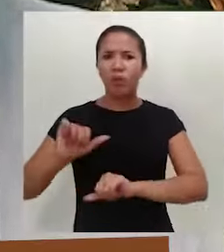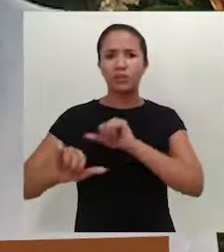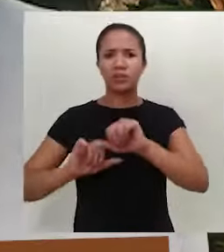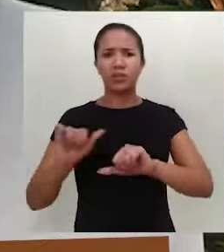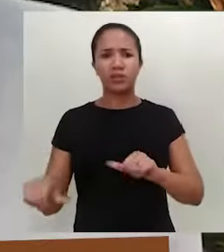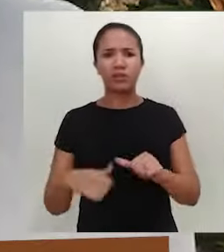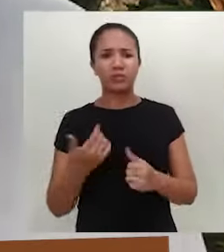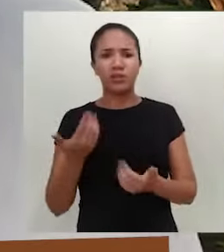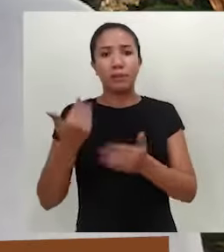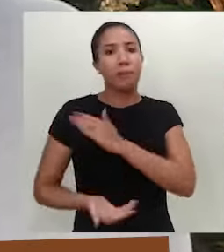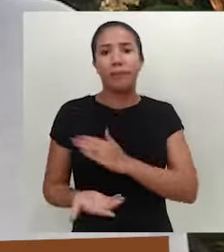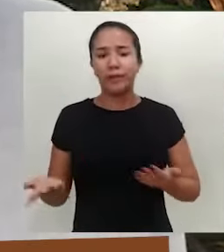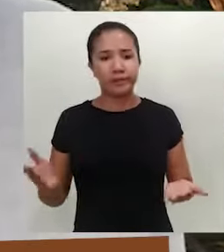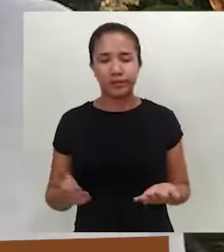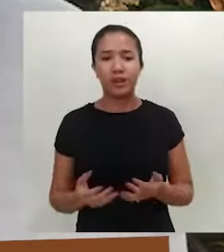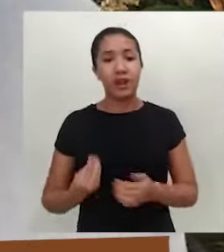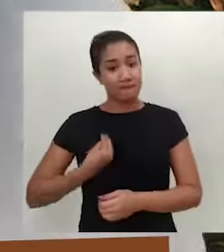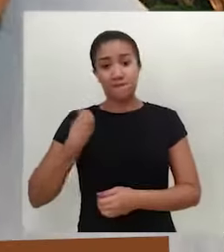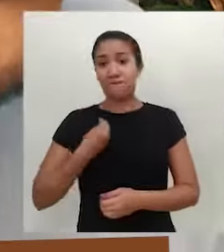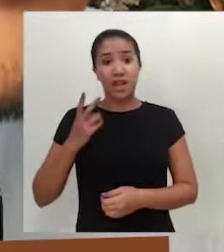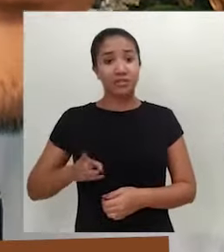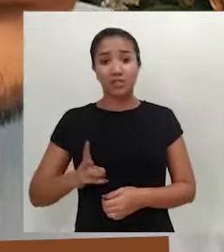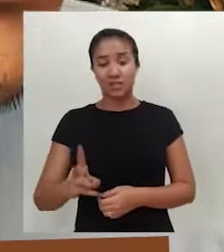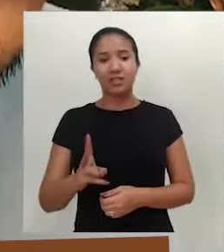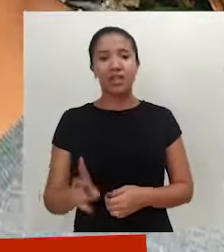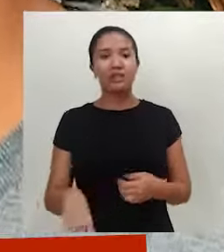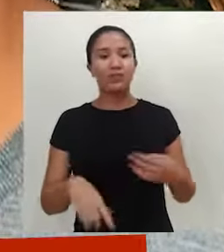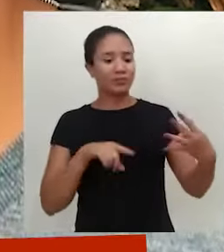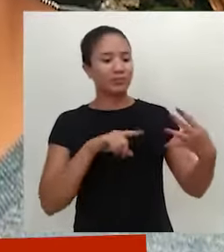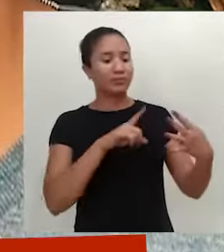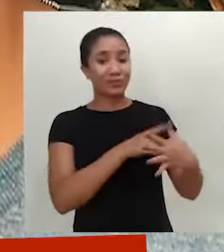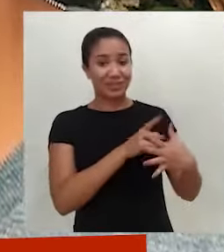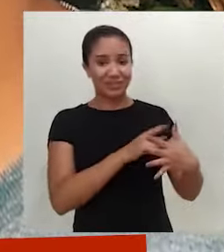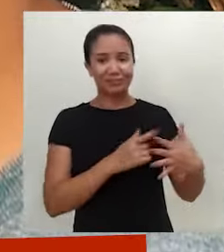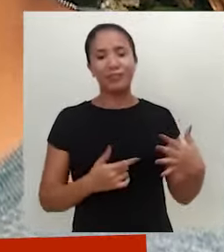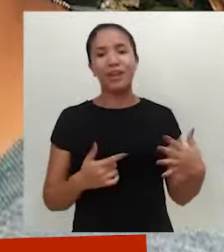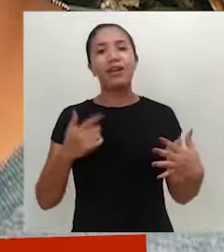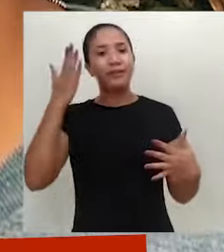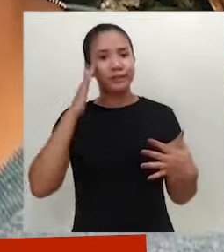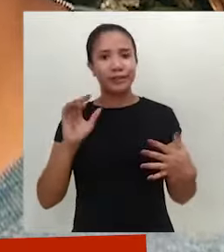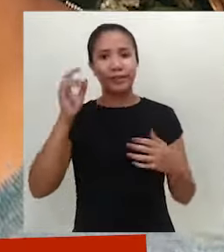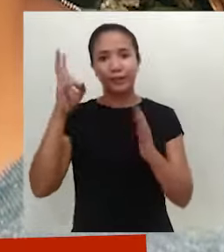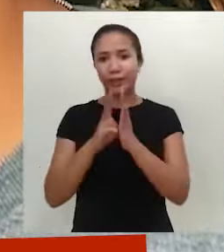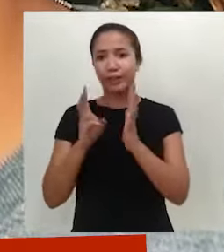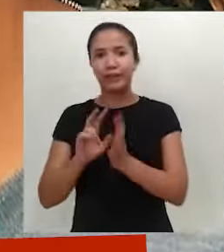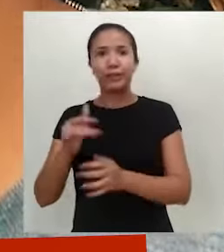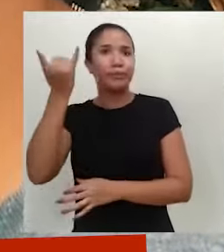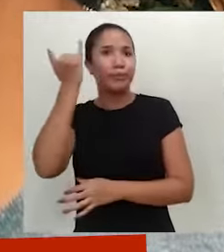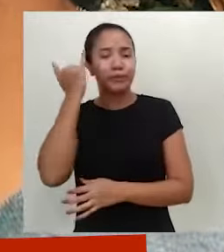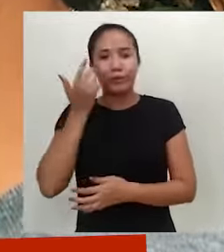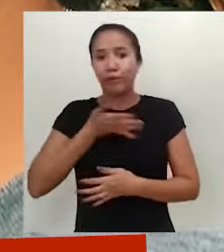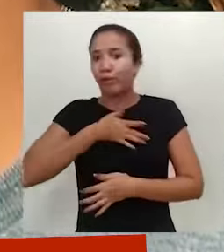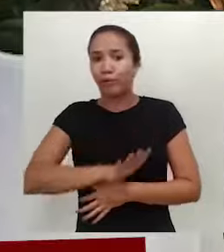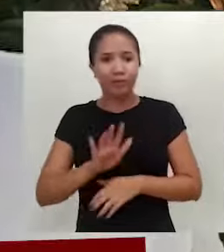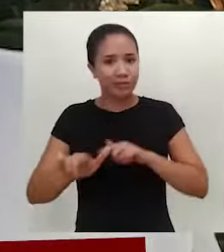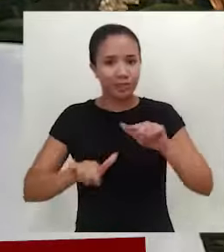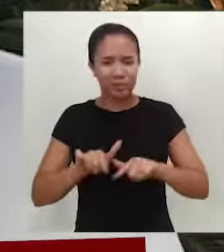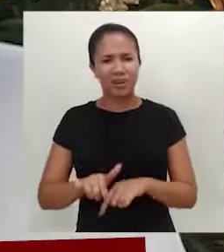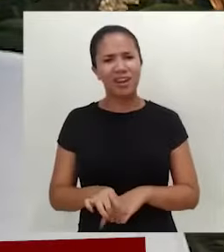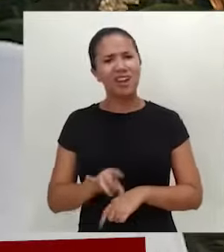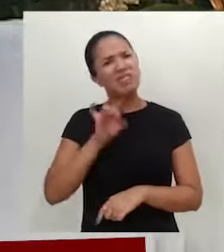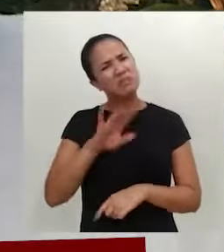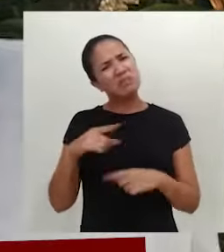constante transformação, não é algo que se perde. A cultura, ela é viva. Uma coisa eu sei, os índios são preguiçosos e não gostam de trabalhar. Ah,